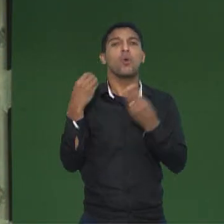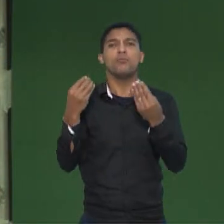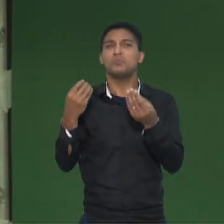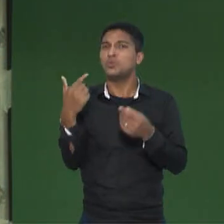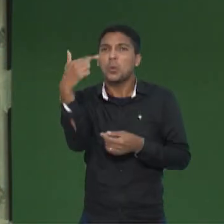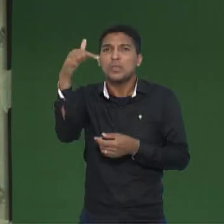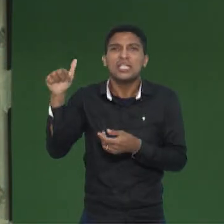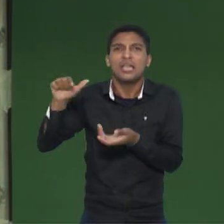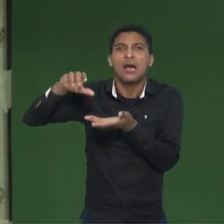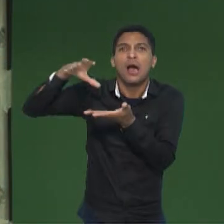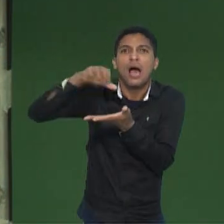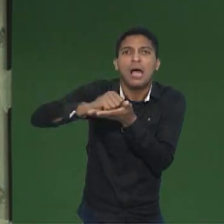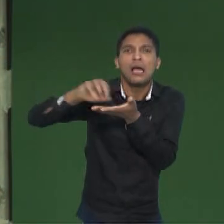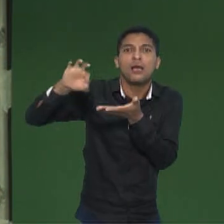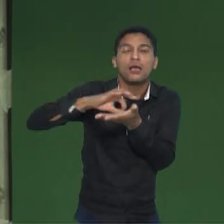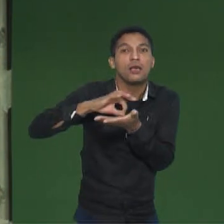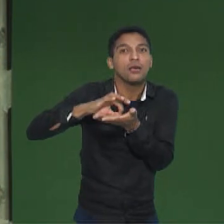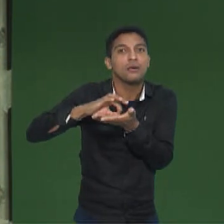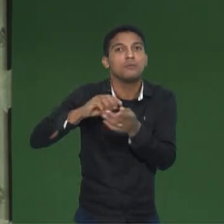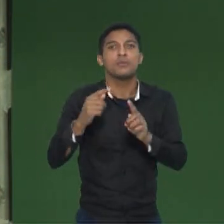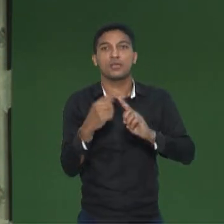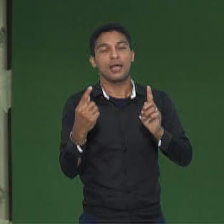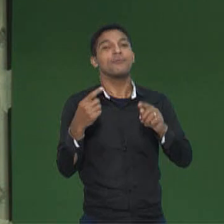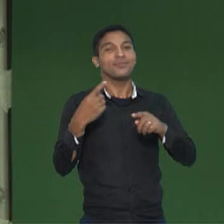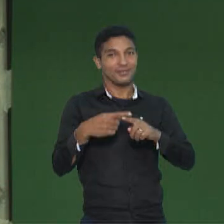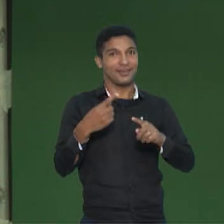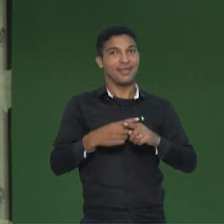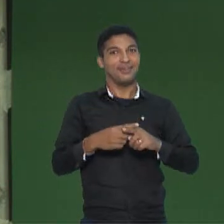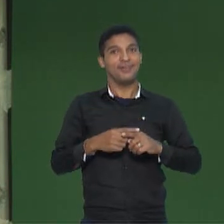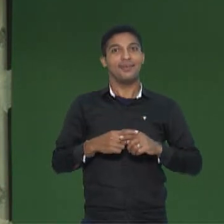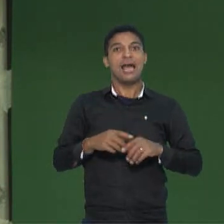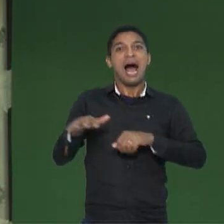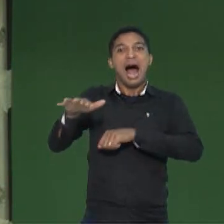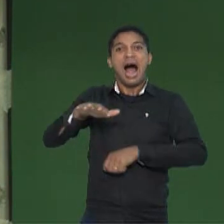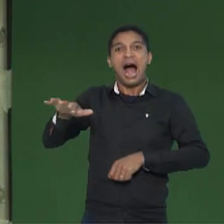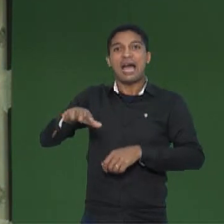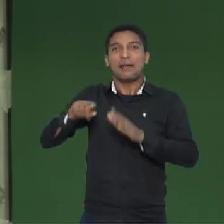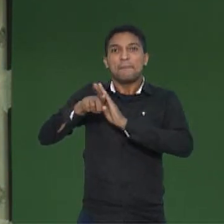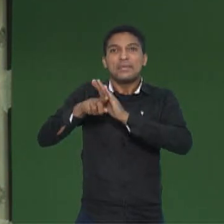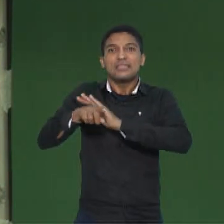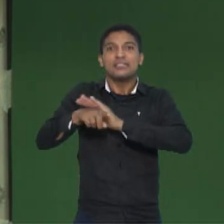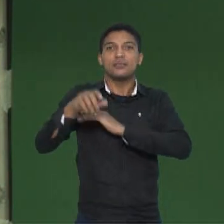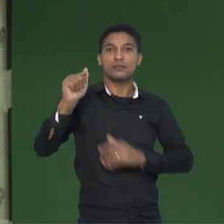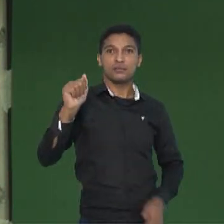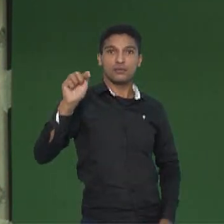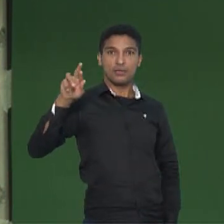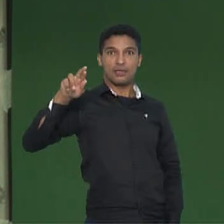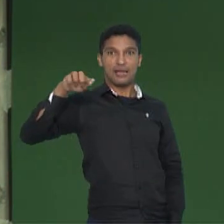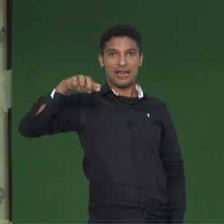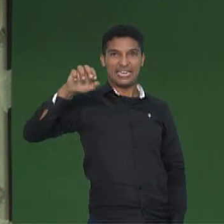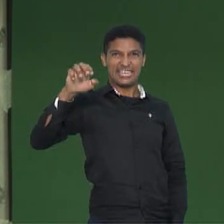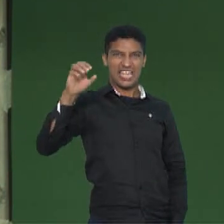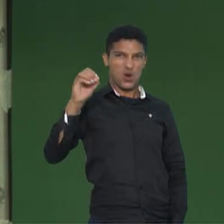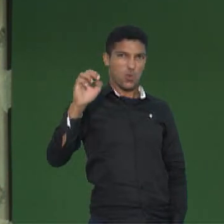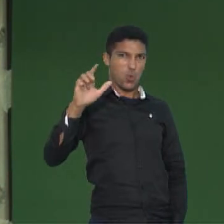ou do produto que sobrou num celeiro que foi